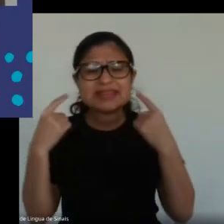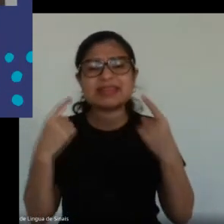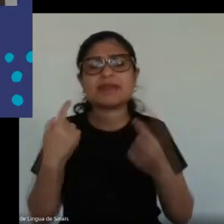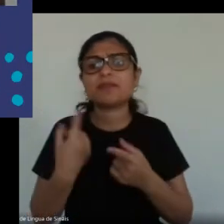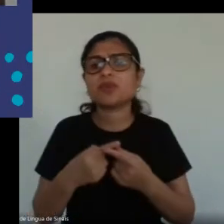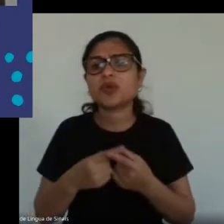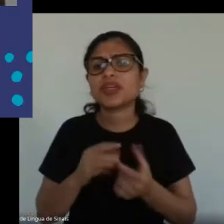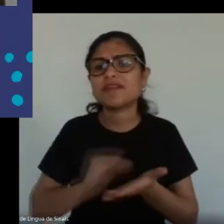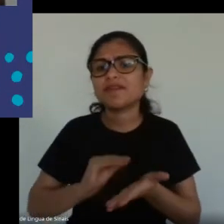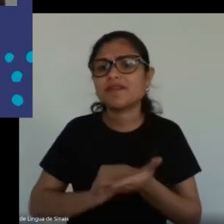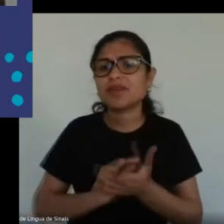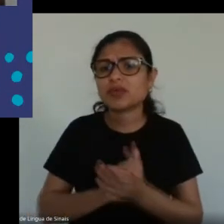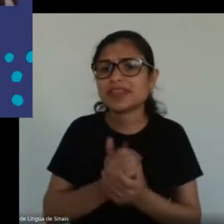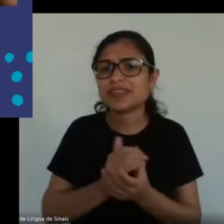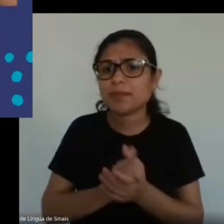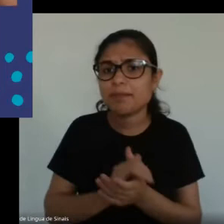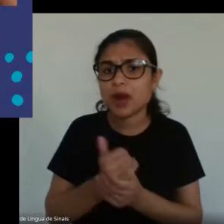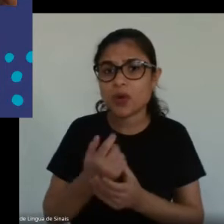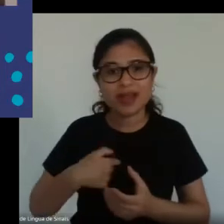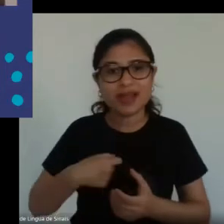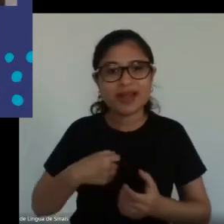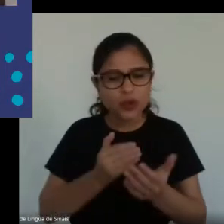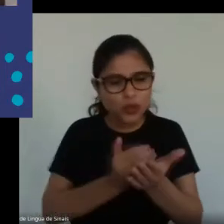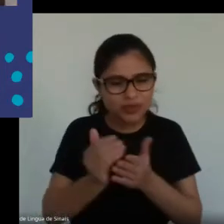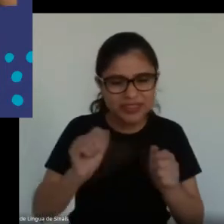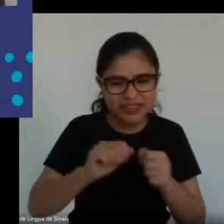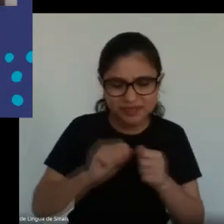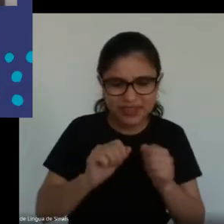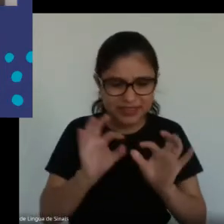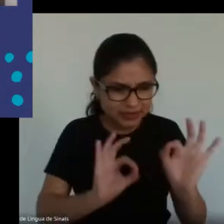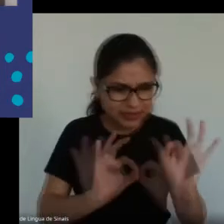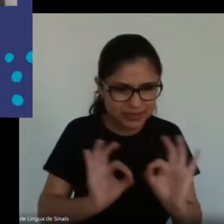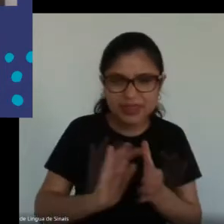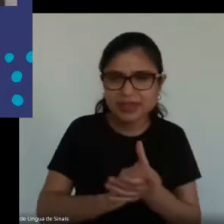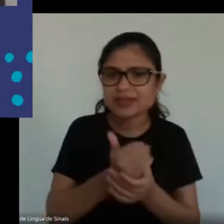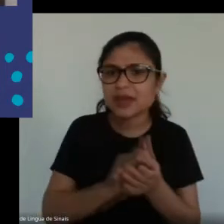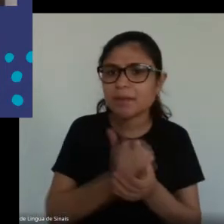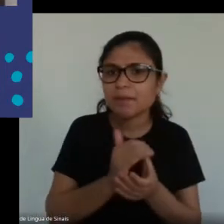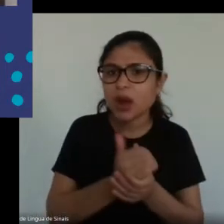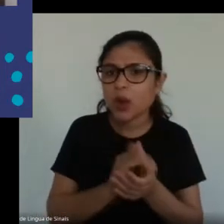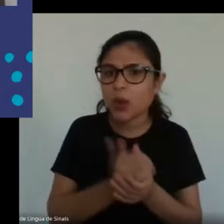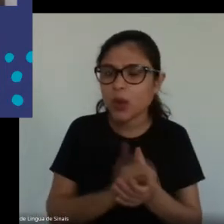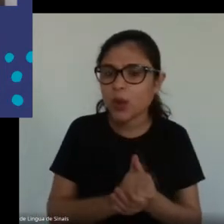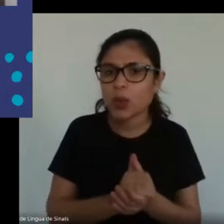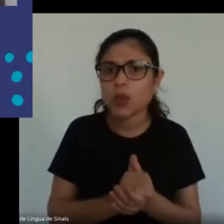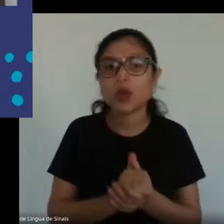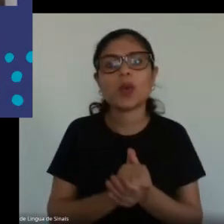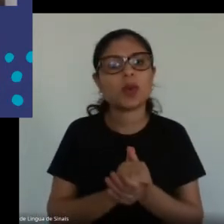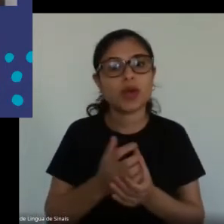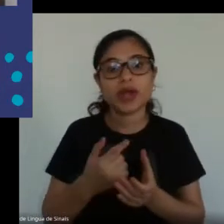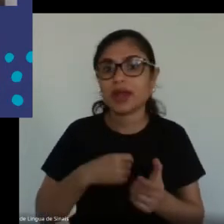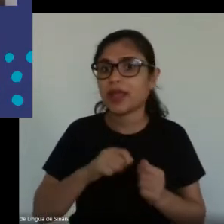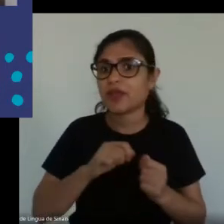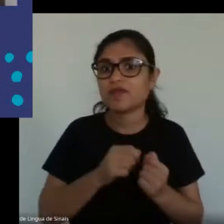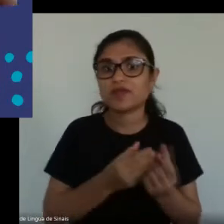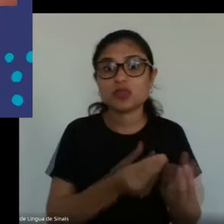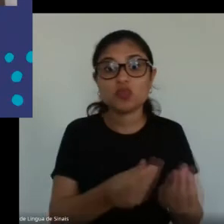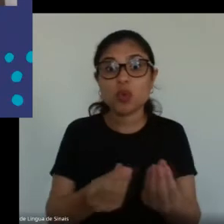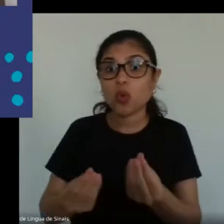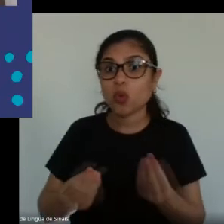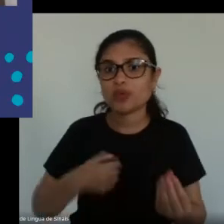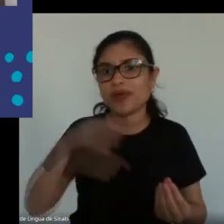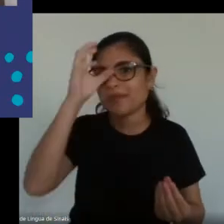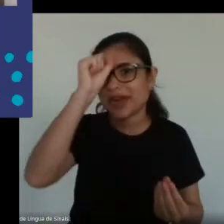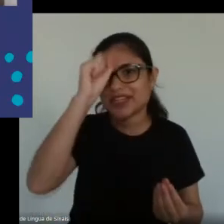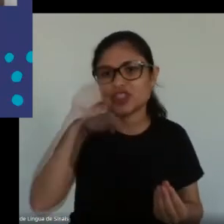sabão. Eu fui fazer sabão, Vitor, sei lá que Vitor é esse, mas ó, Vitor, eu fui fazer sabão, tá? Fiz muito sabão,